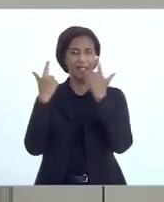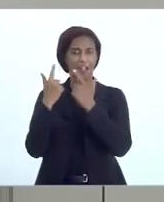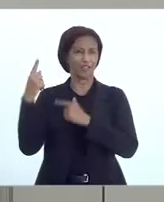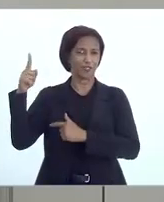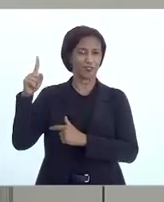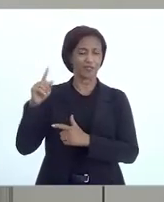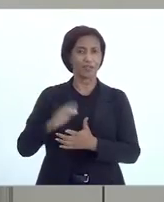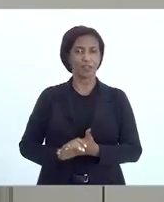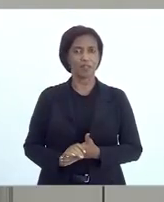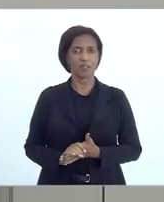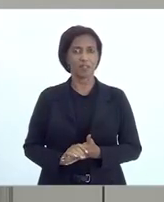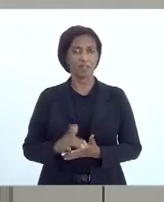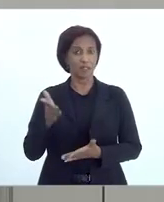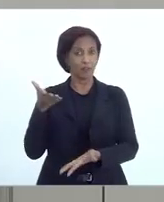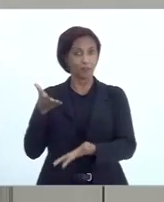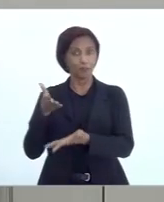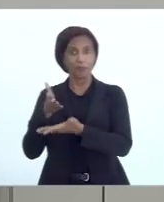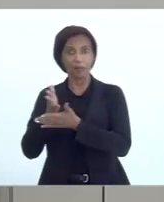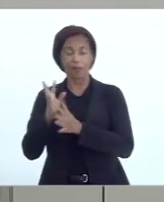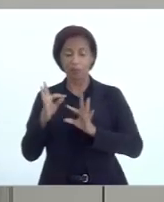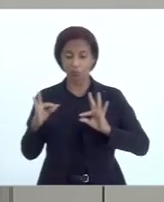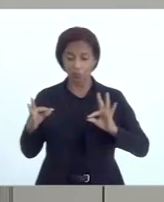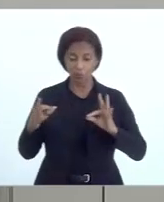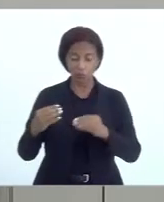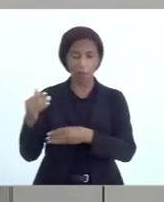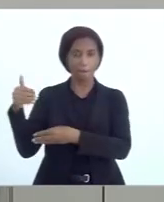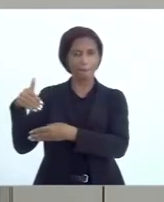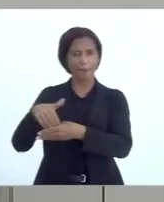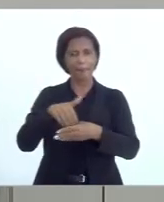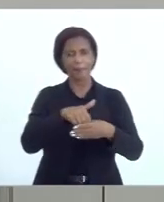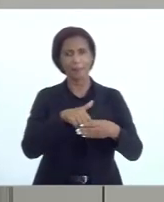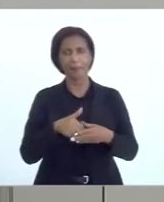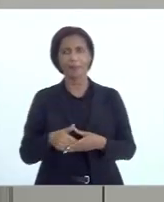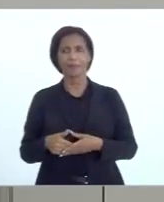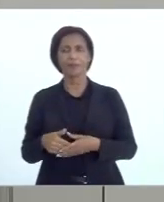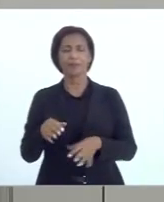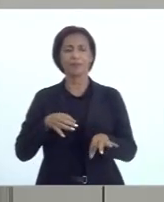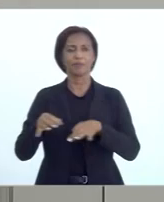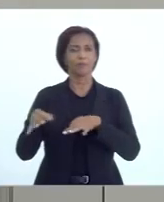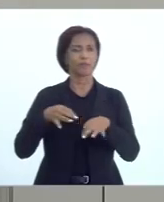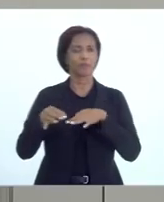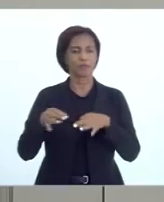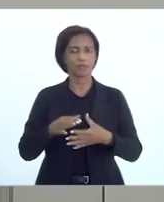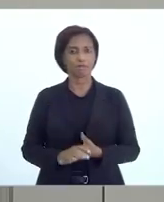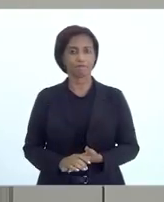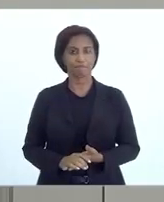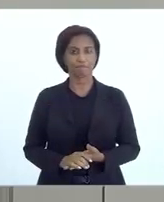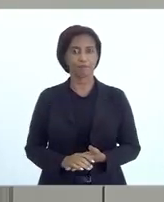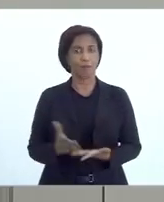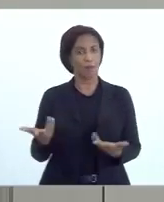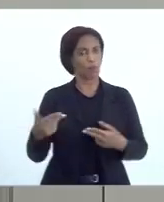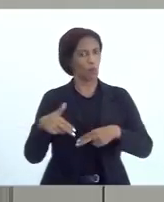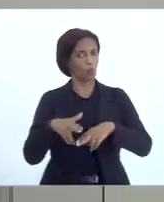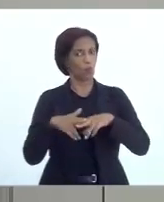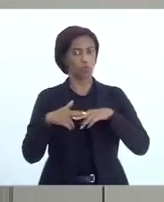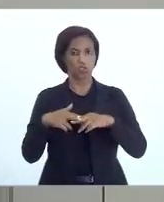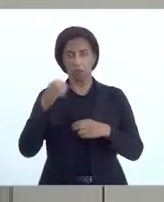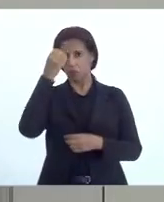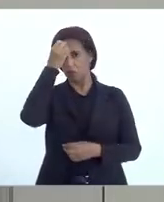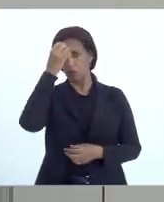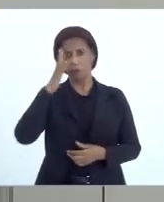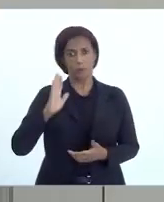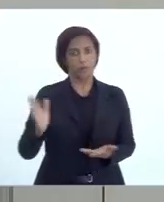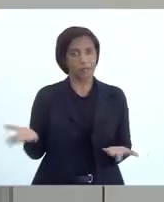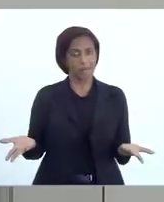e por unanimidade foi aprovado e esse esse projeto mas por algum motivo eu não